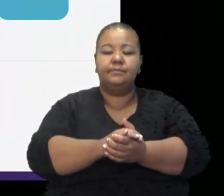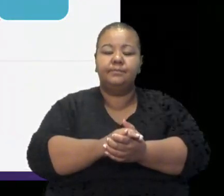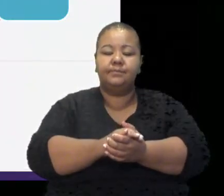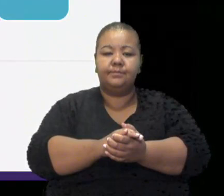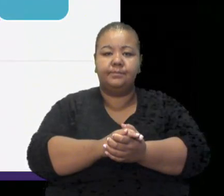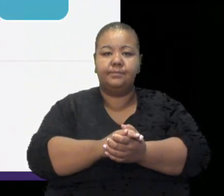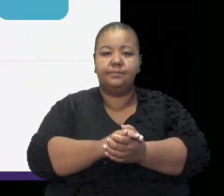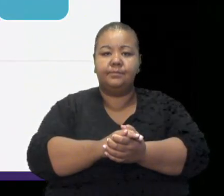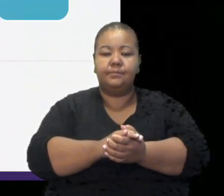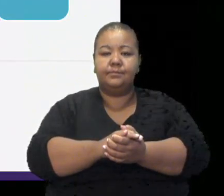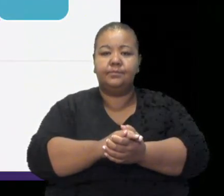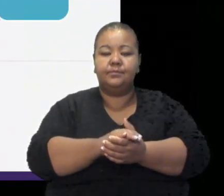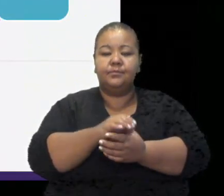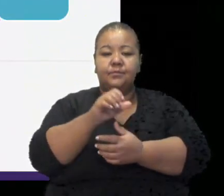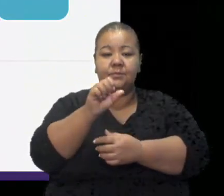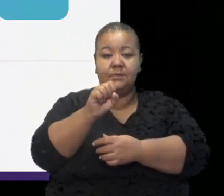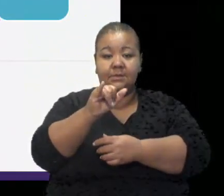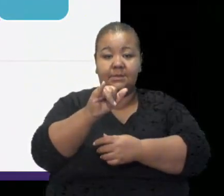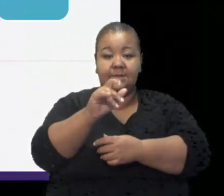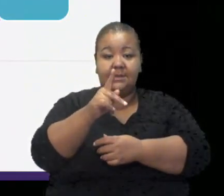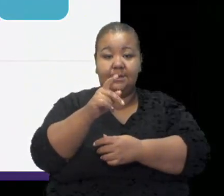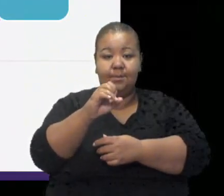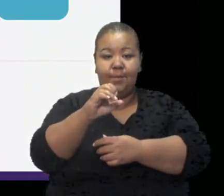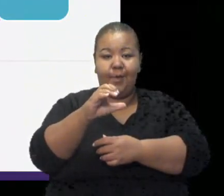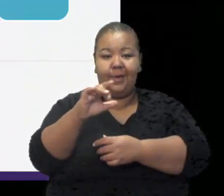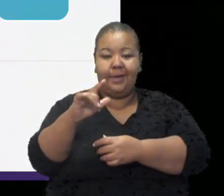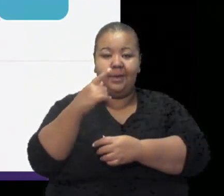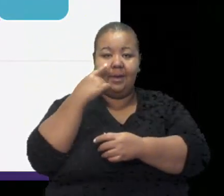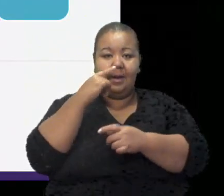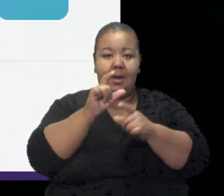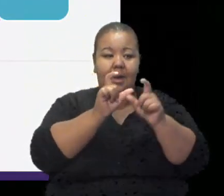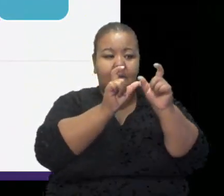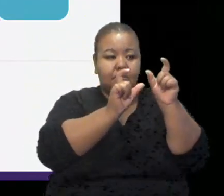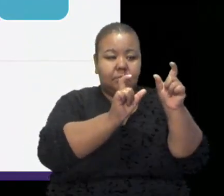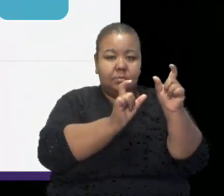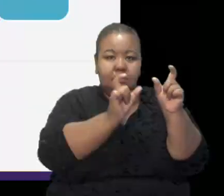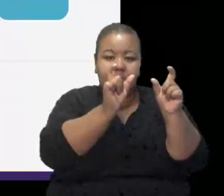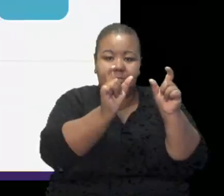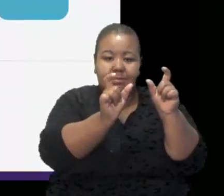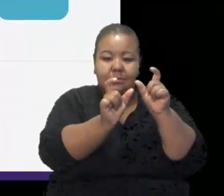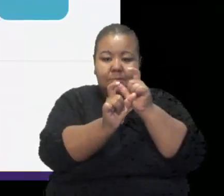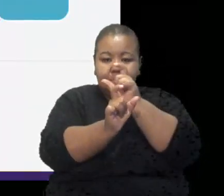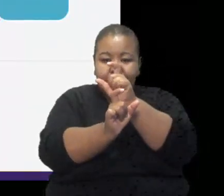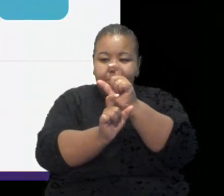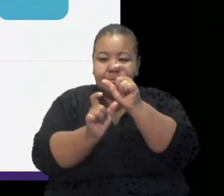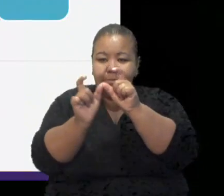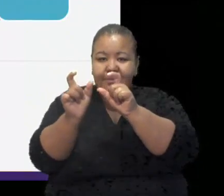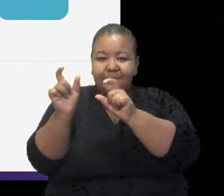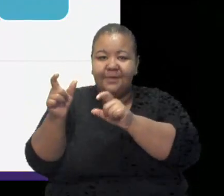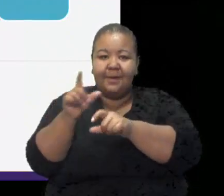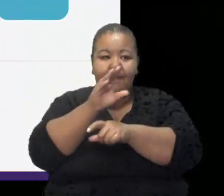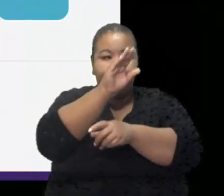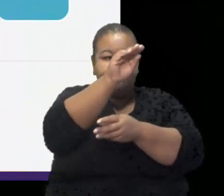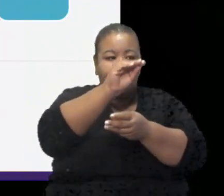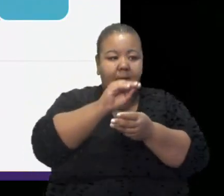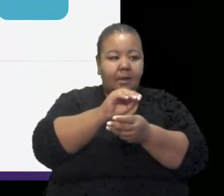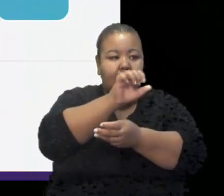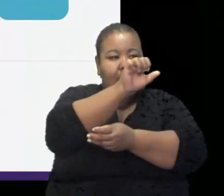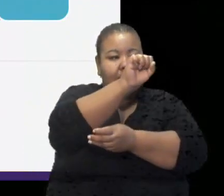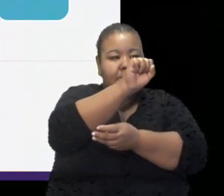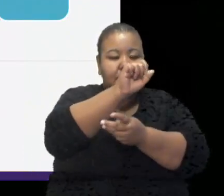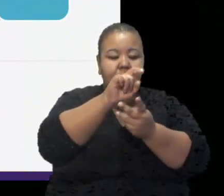Então, a CIPOC é a sigla para as iniciais aqui, ó, de supplier, OS,